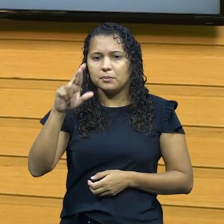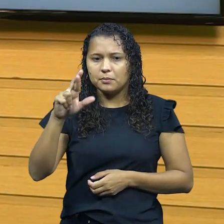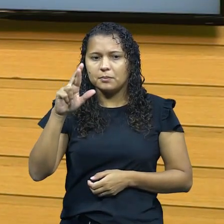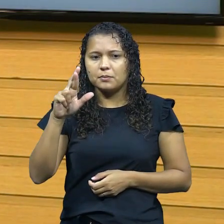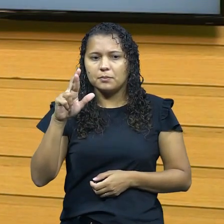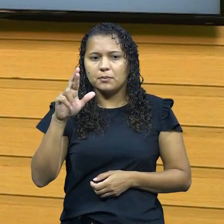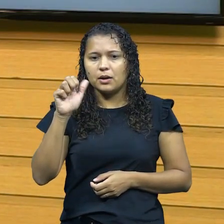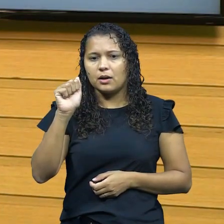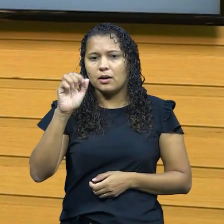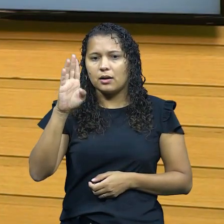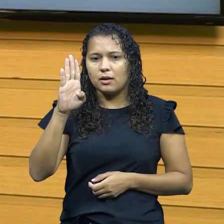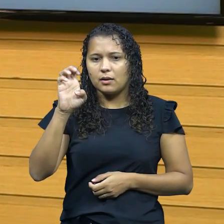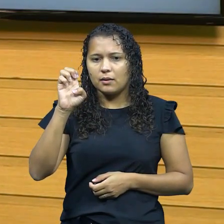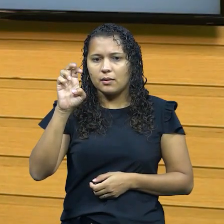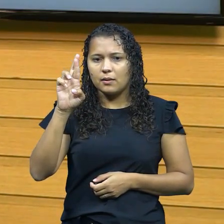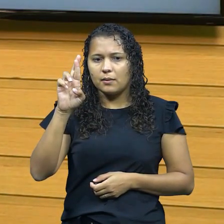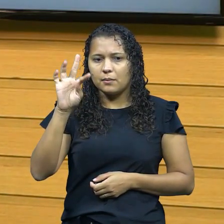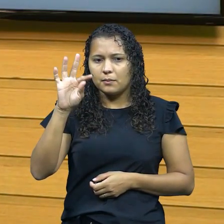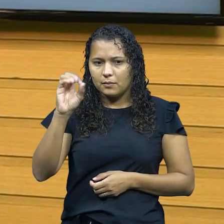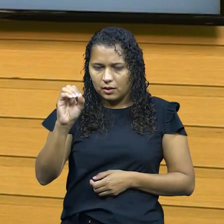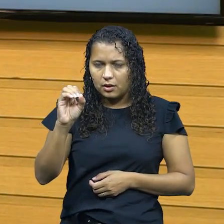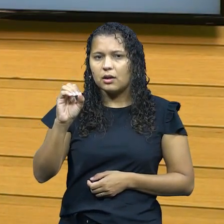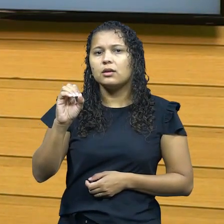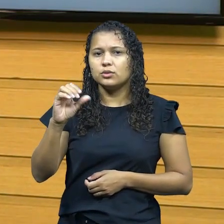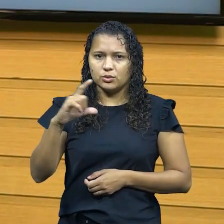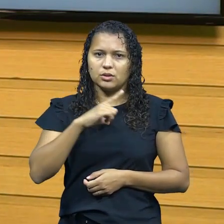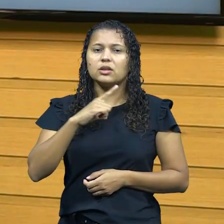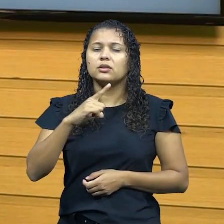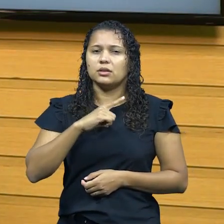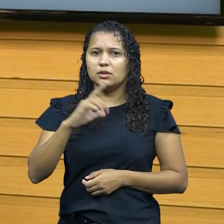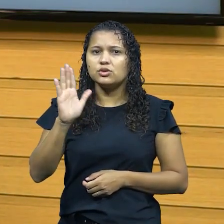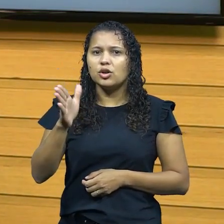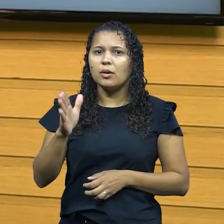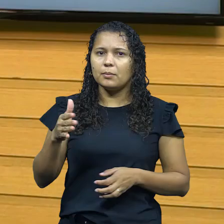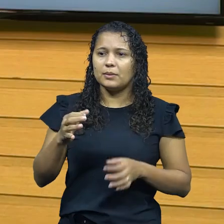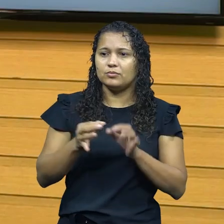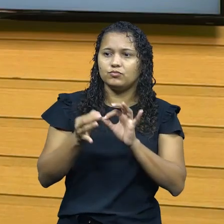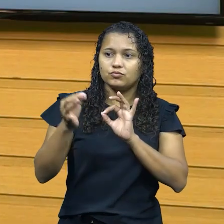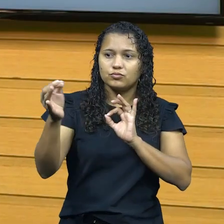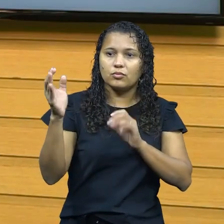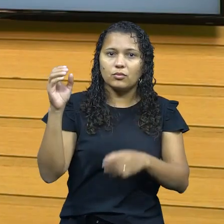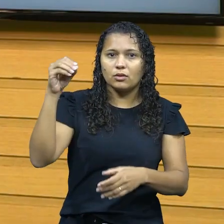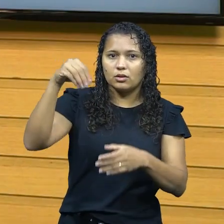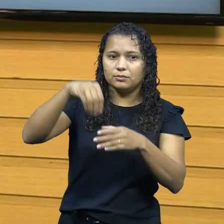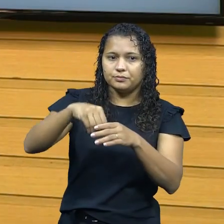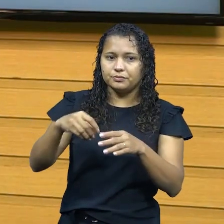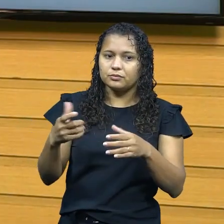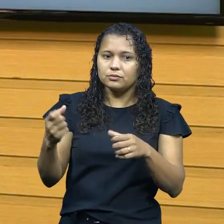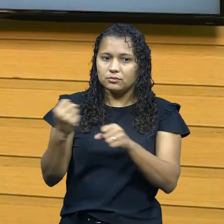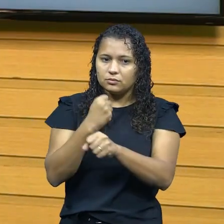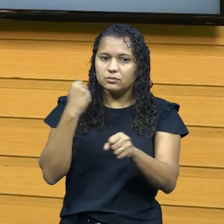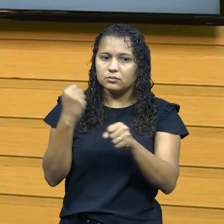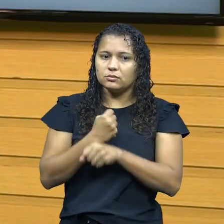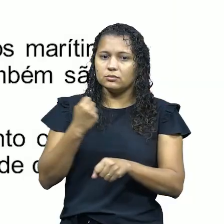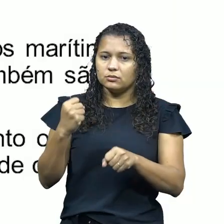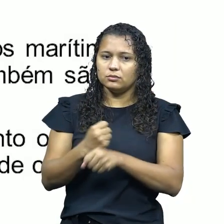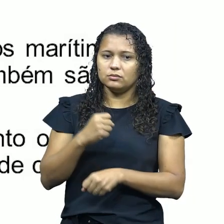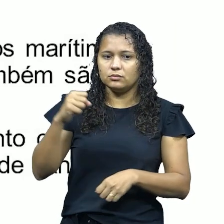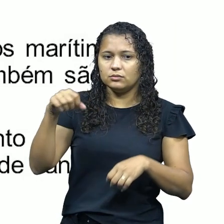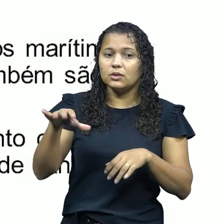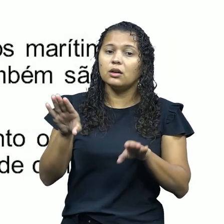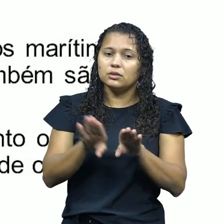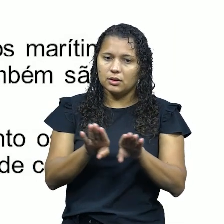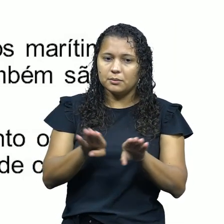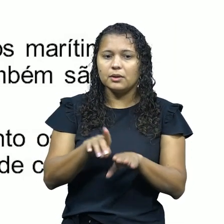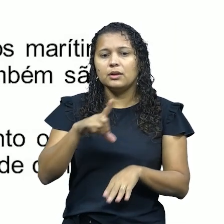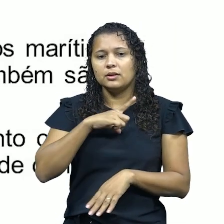estar falando aqui dos portos offshore, que já estão mais ao mar, mais dentro da parte marítima. E tem